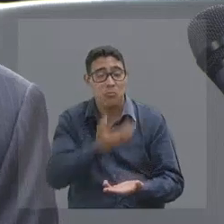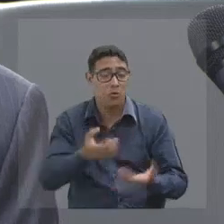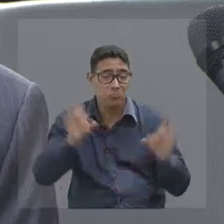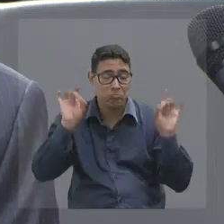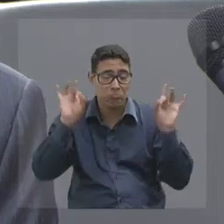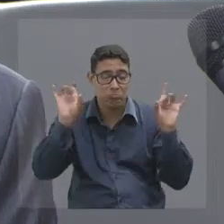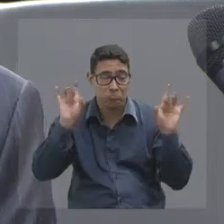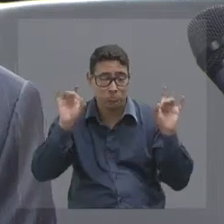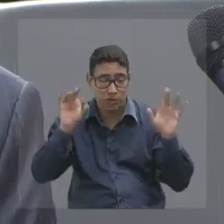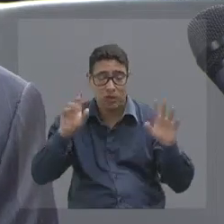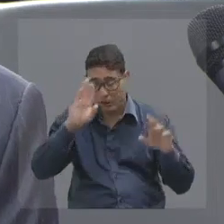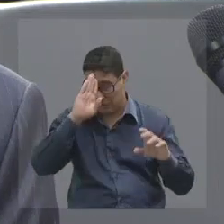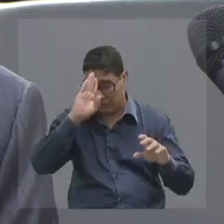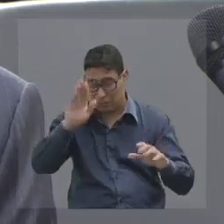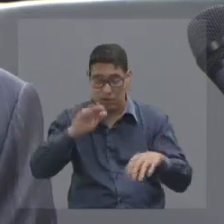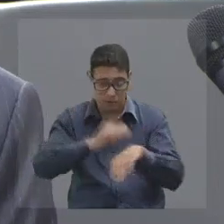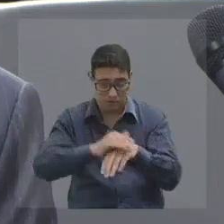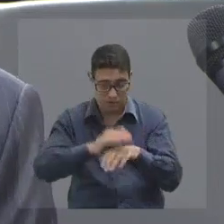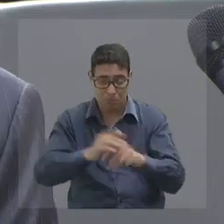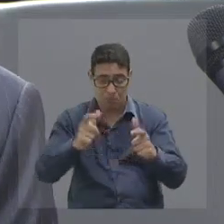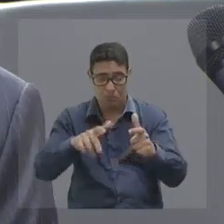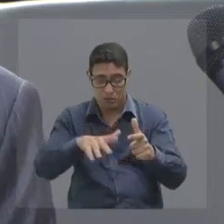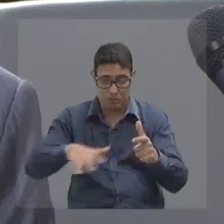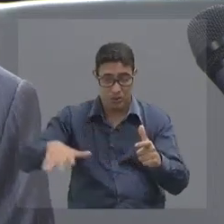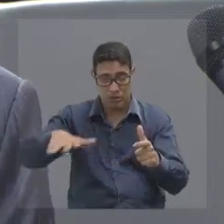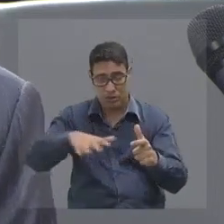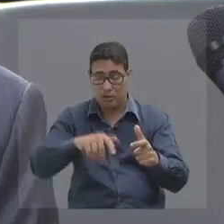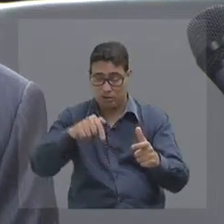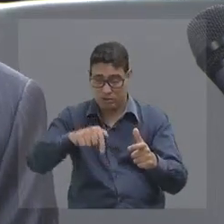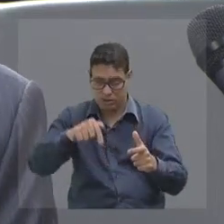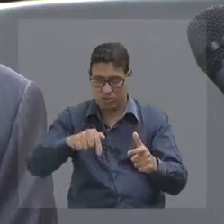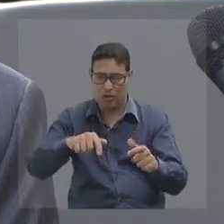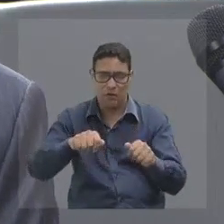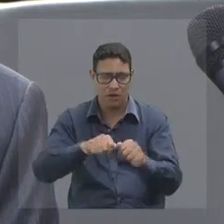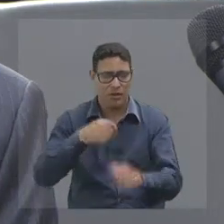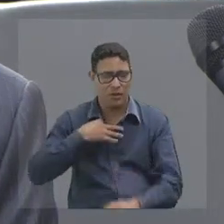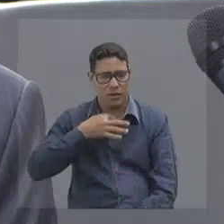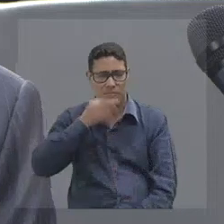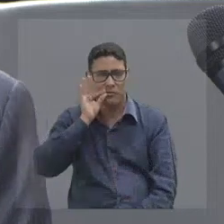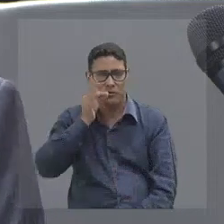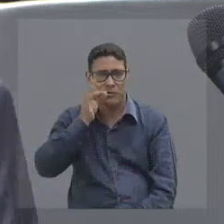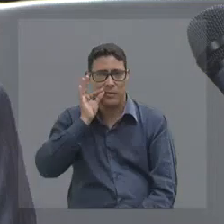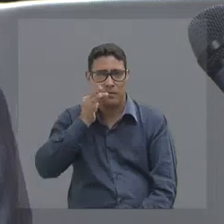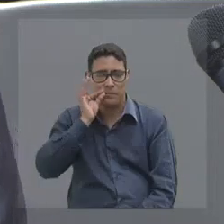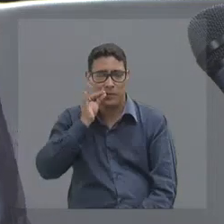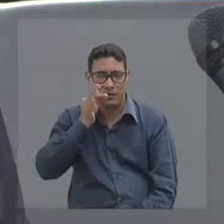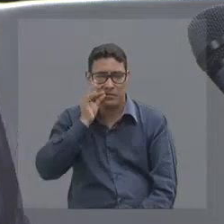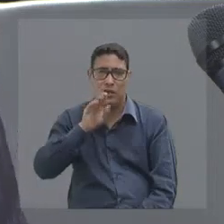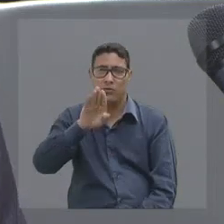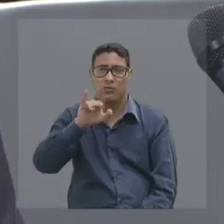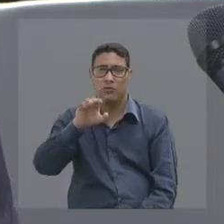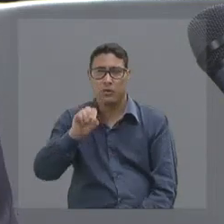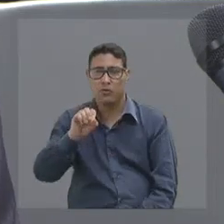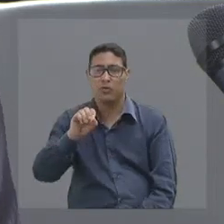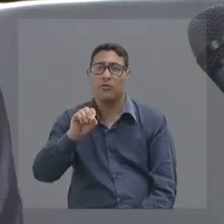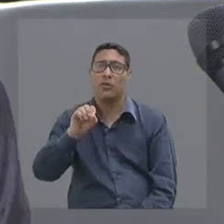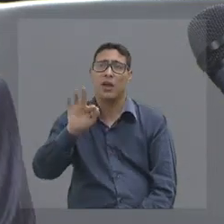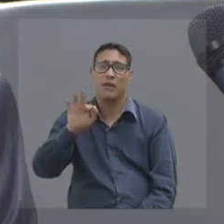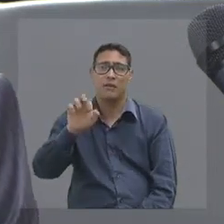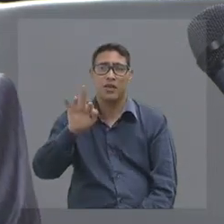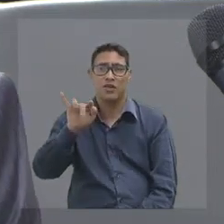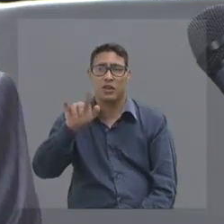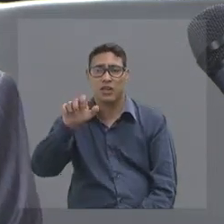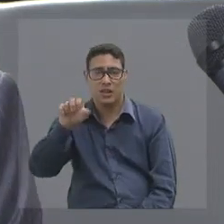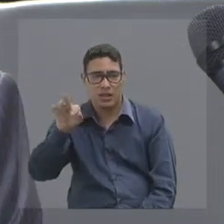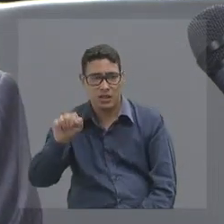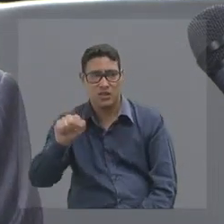Jacuí de São Sebastião do Paraíso produzindo os café com os Bills fertilizantes com alta produtividade com qualidade fantástica